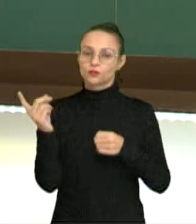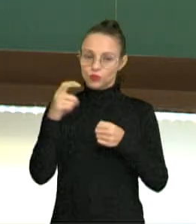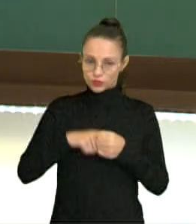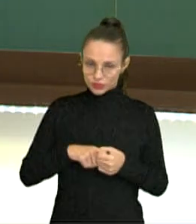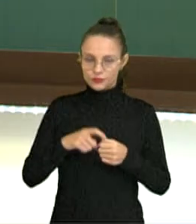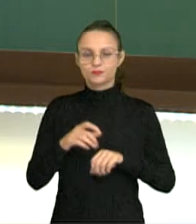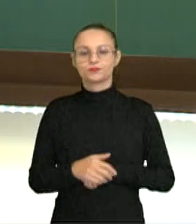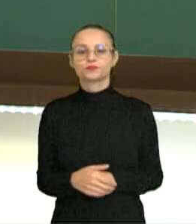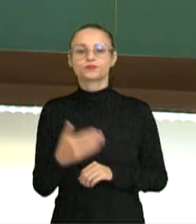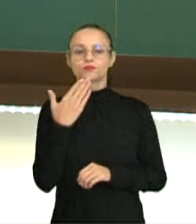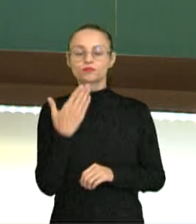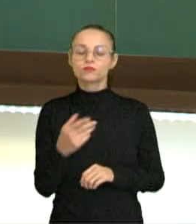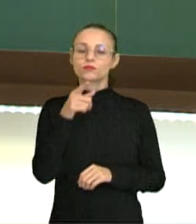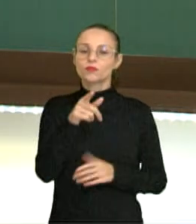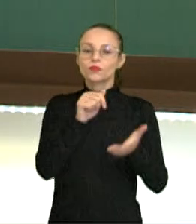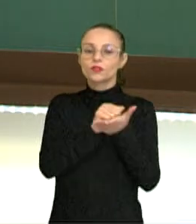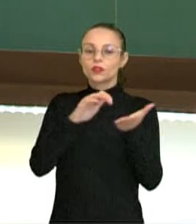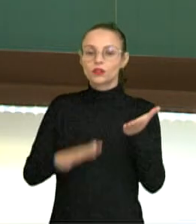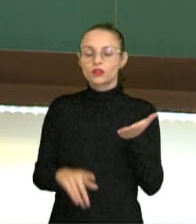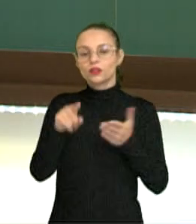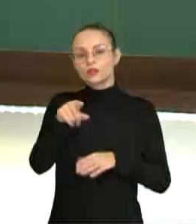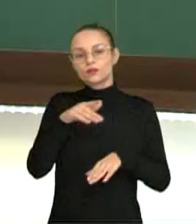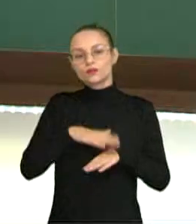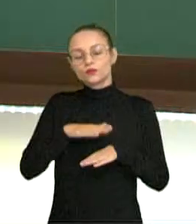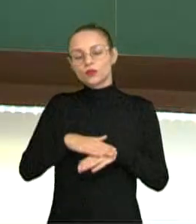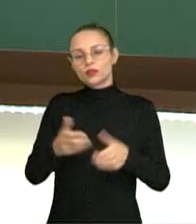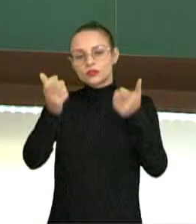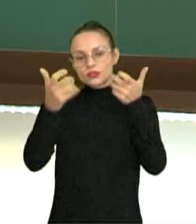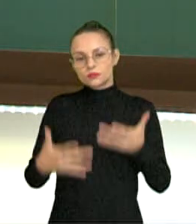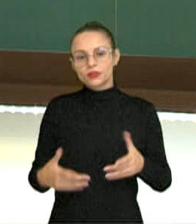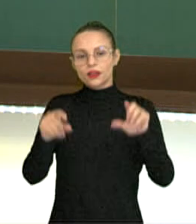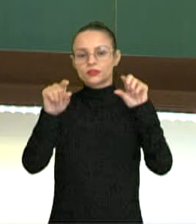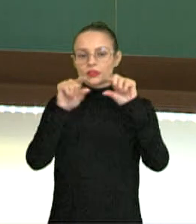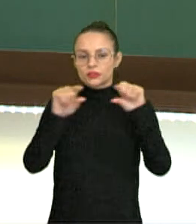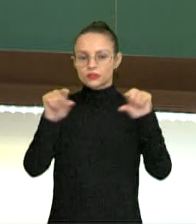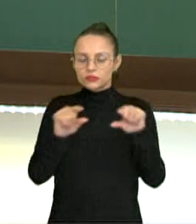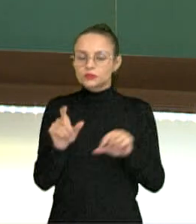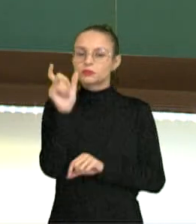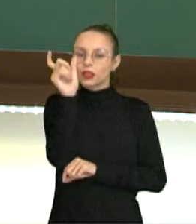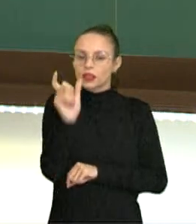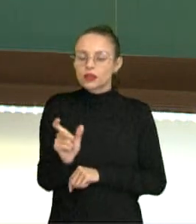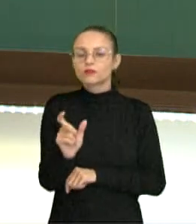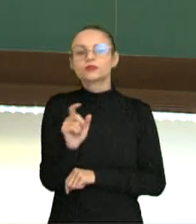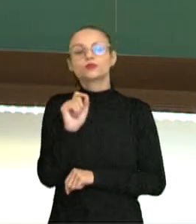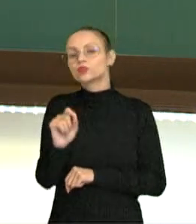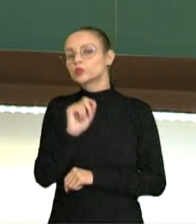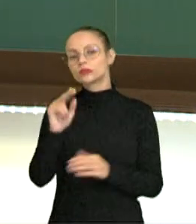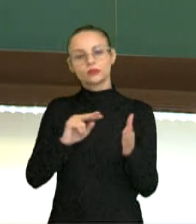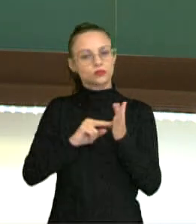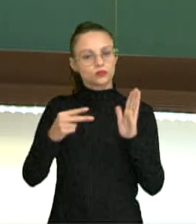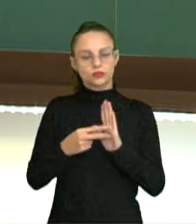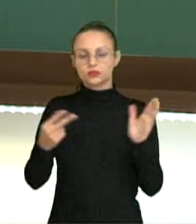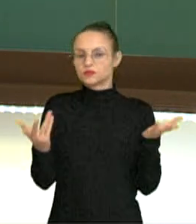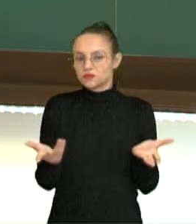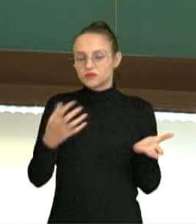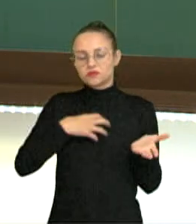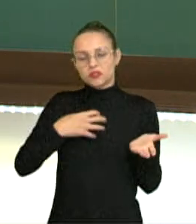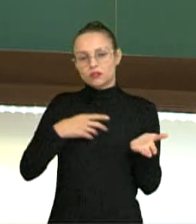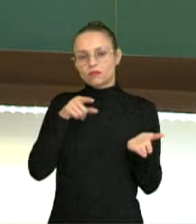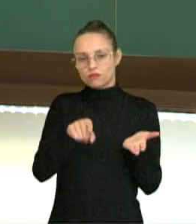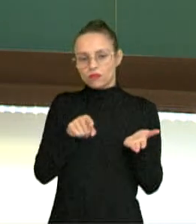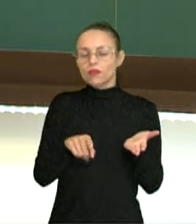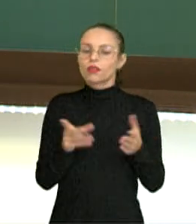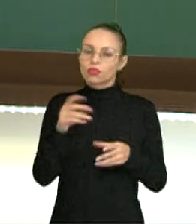Voltei. Eu te pedi aqui na atividade que você destacasse as expressões e explicasse o efeito de sentido que